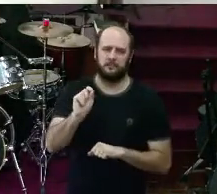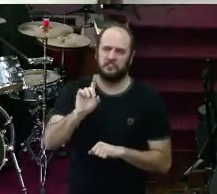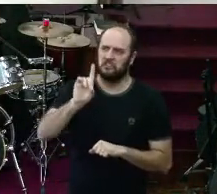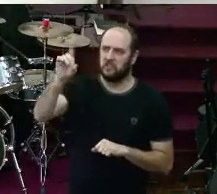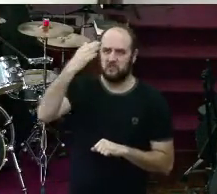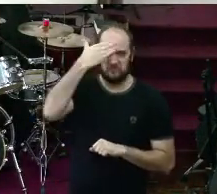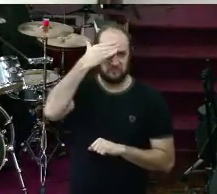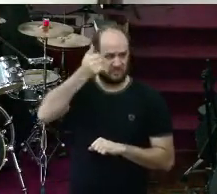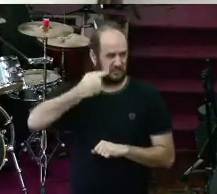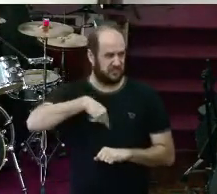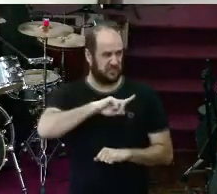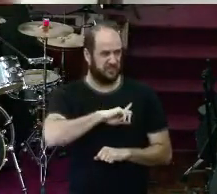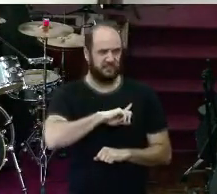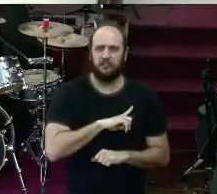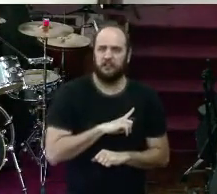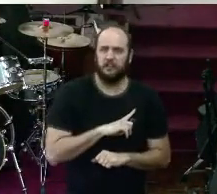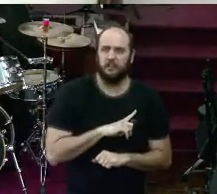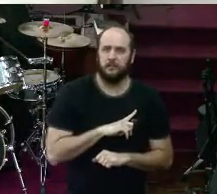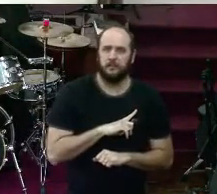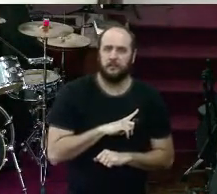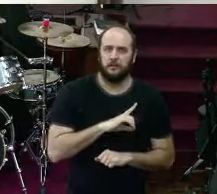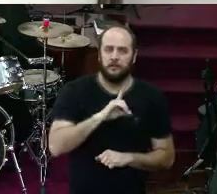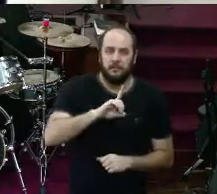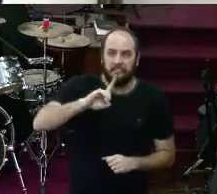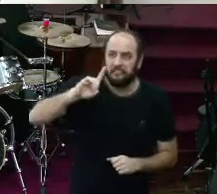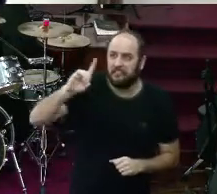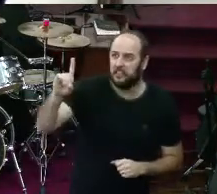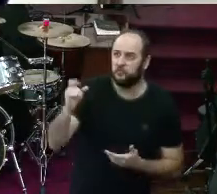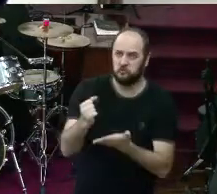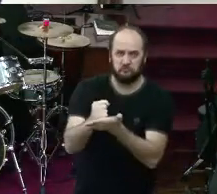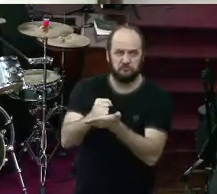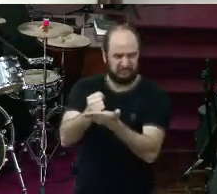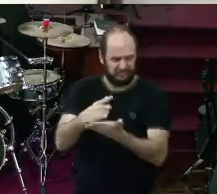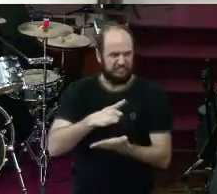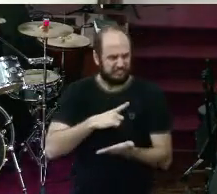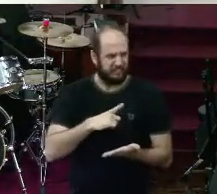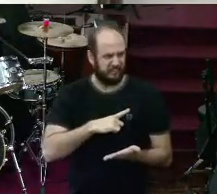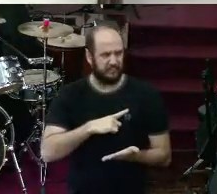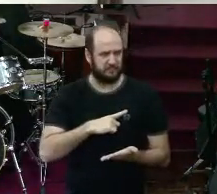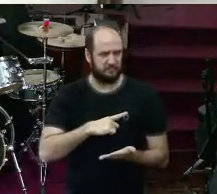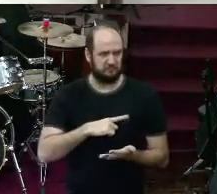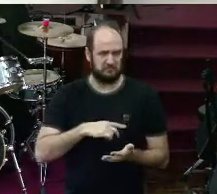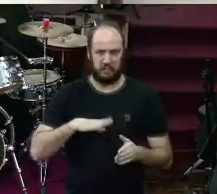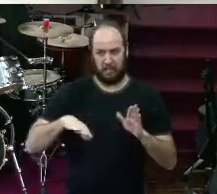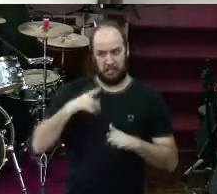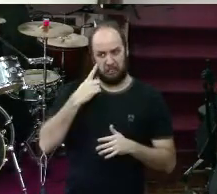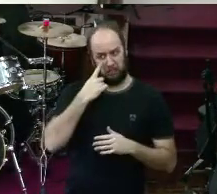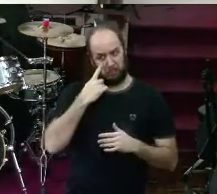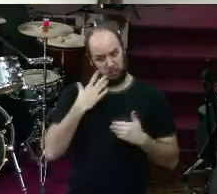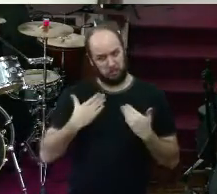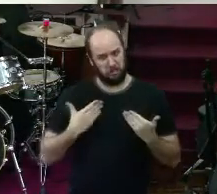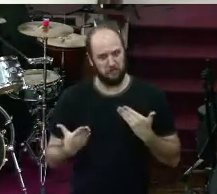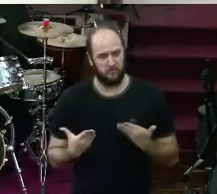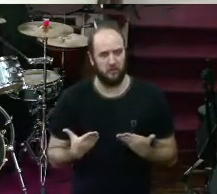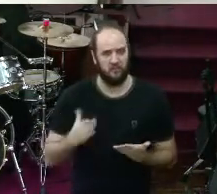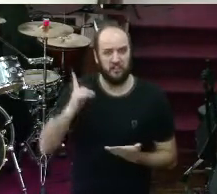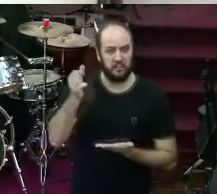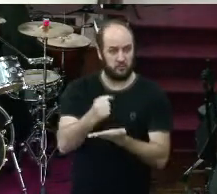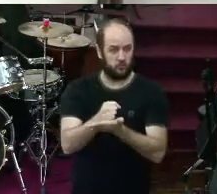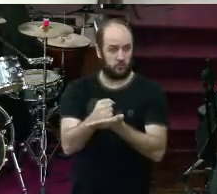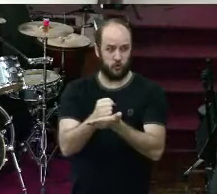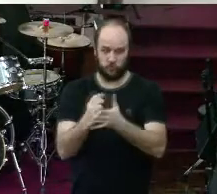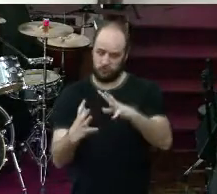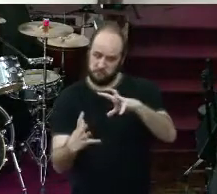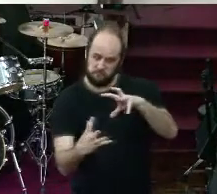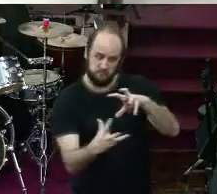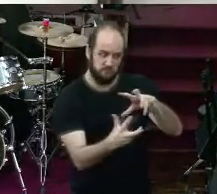nós? Será que Deus realmente tem controle sobre todas as coisas? Quem é que está controlando a